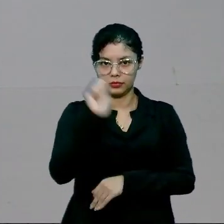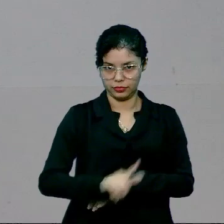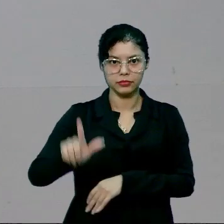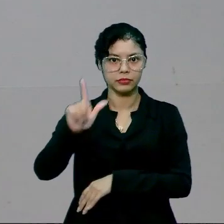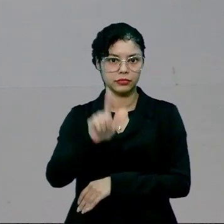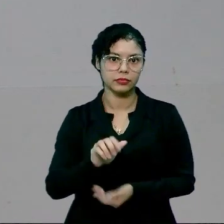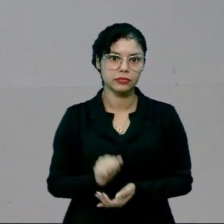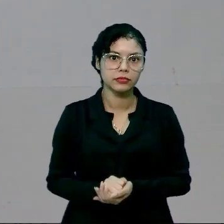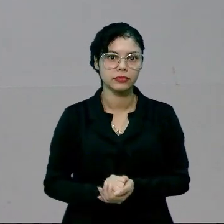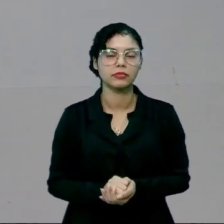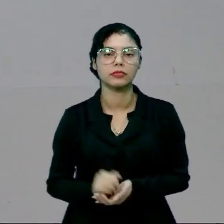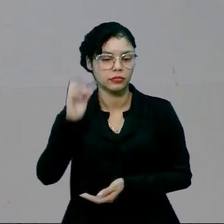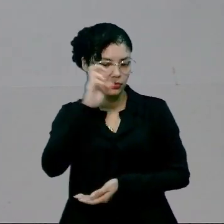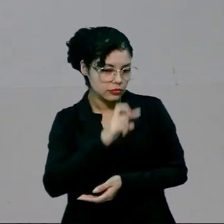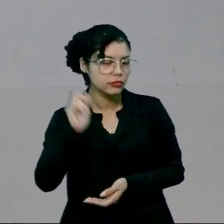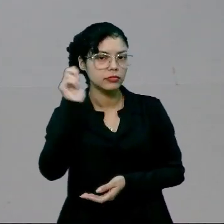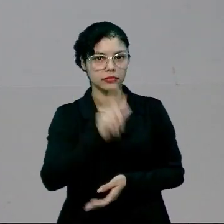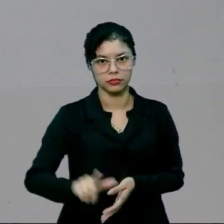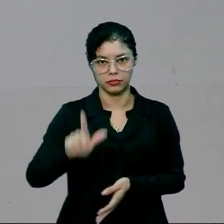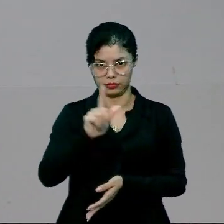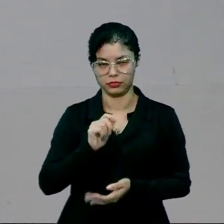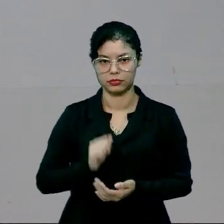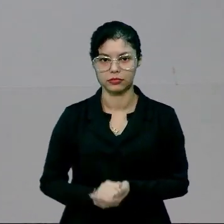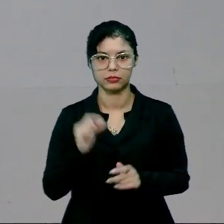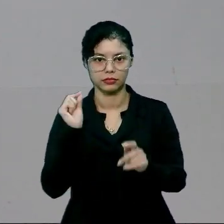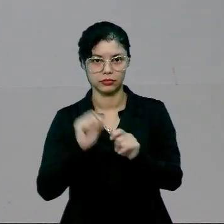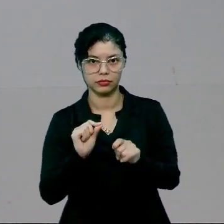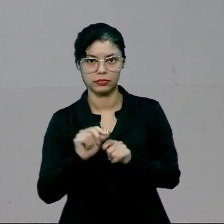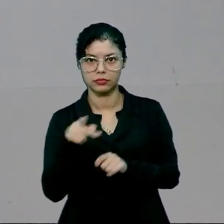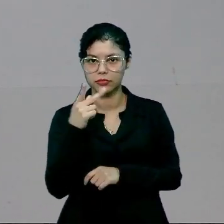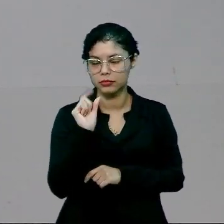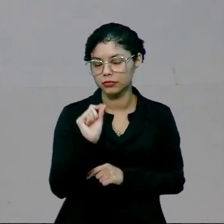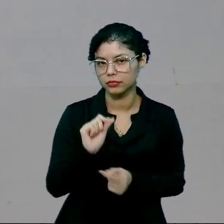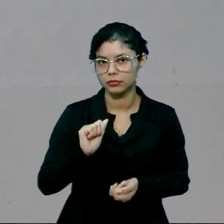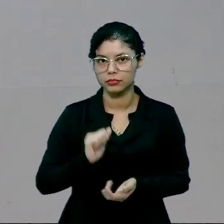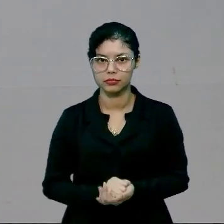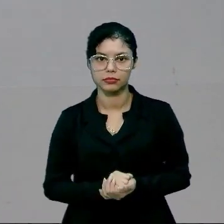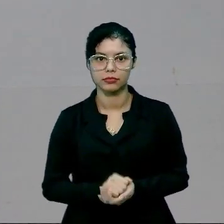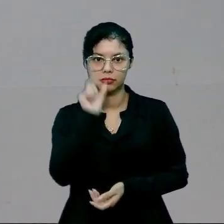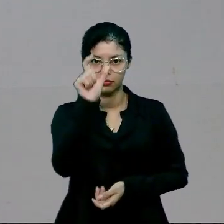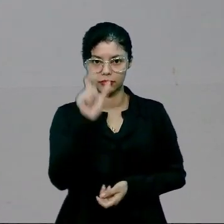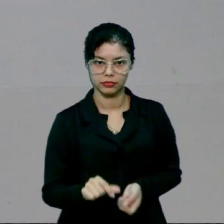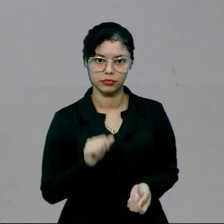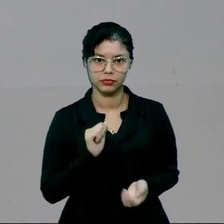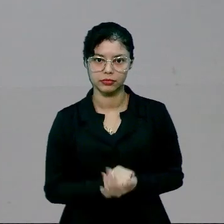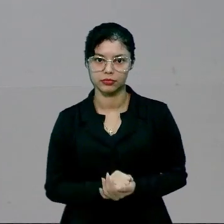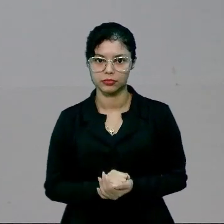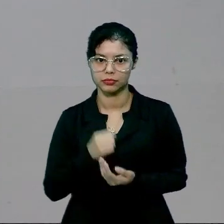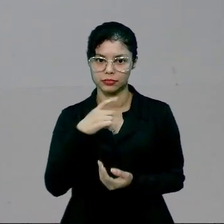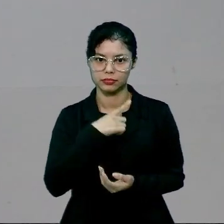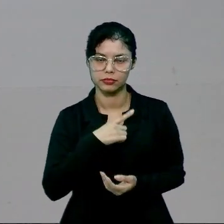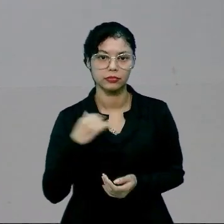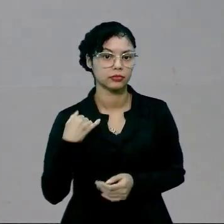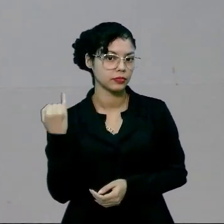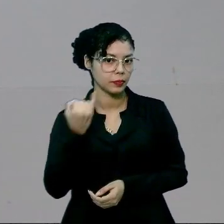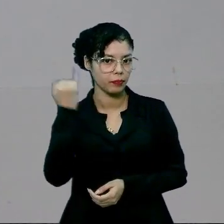literário, de análise literária, a gente fala que todo personagem ele tem uma